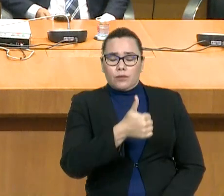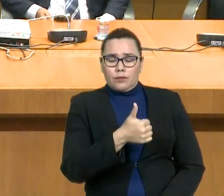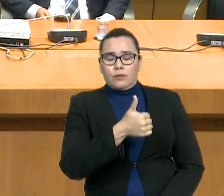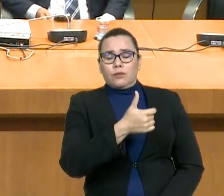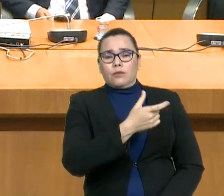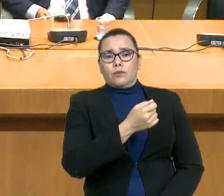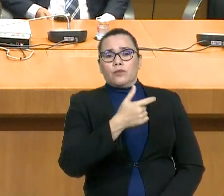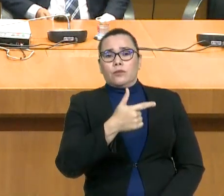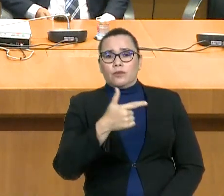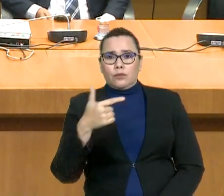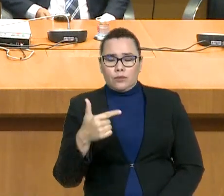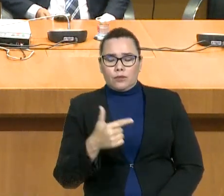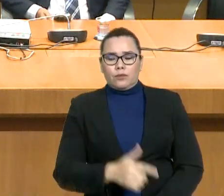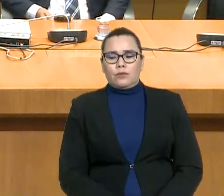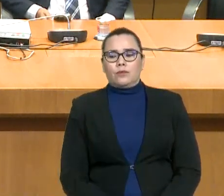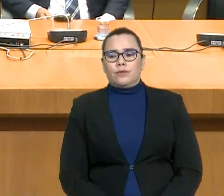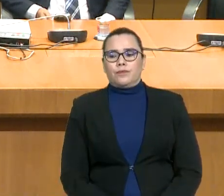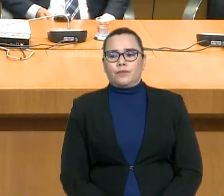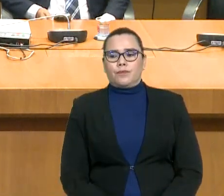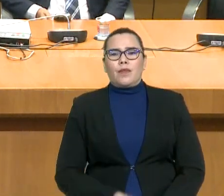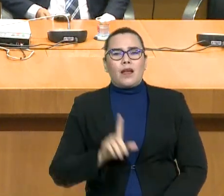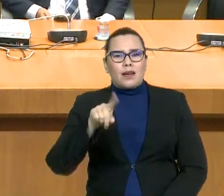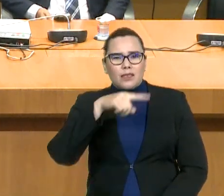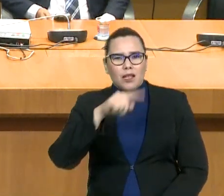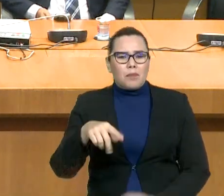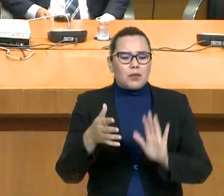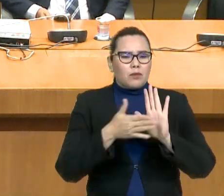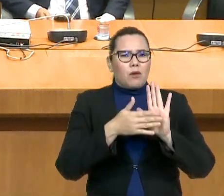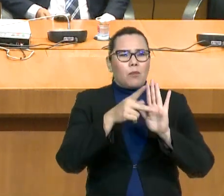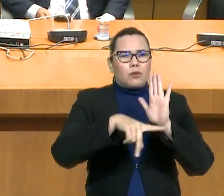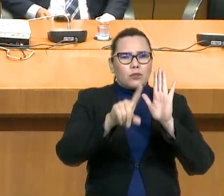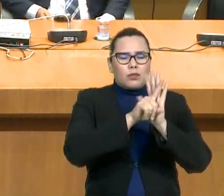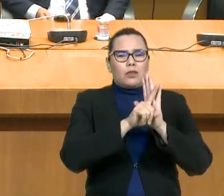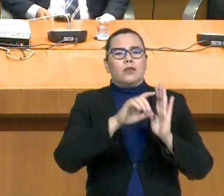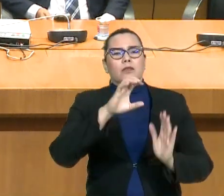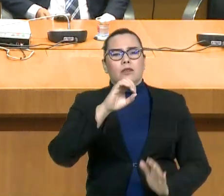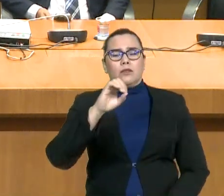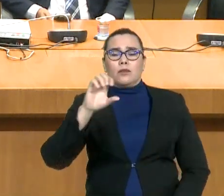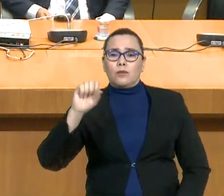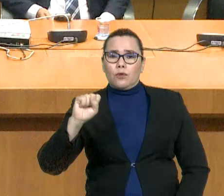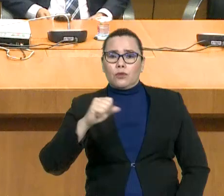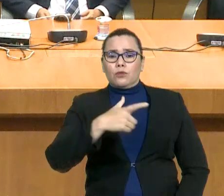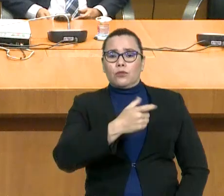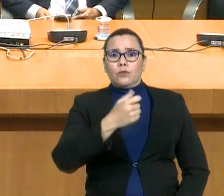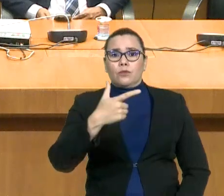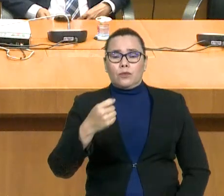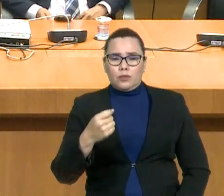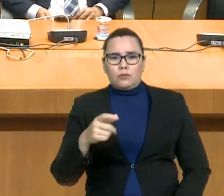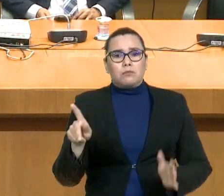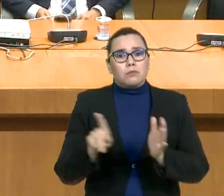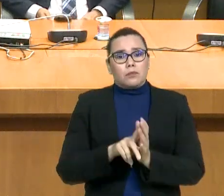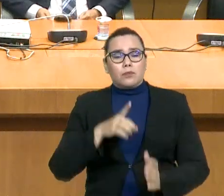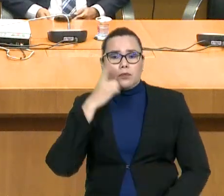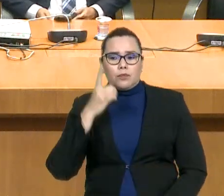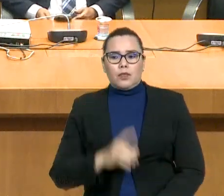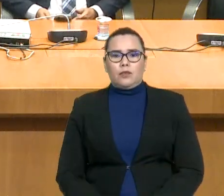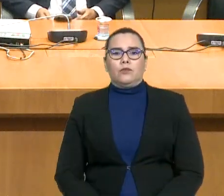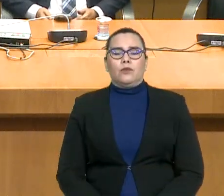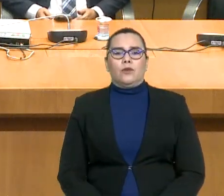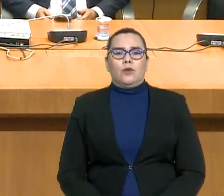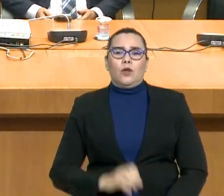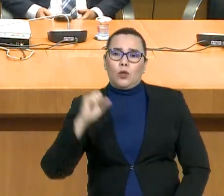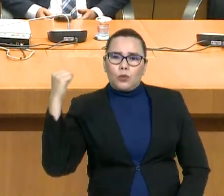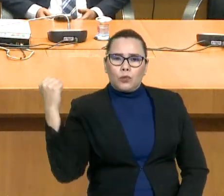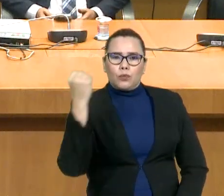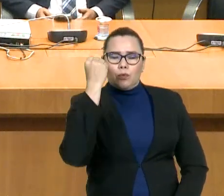061/2022. Veto total ao projeto de lei número 008/2020, de autoria do deputado Duarte Júnior,